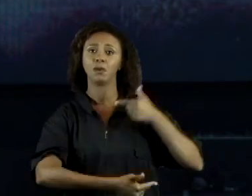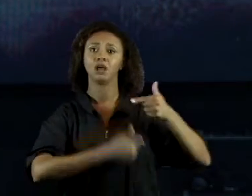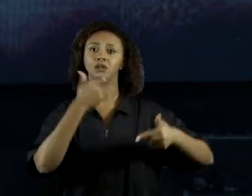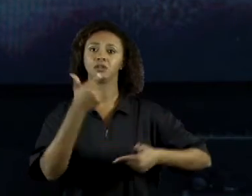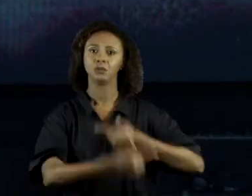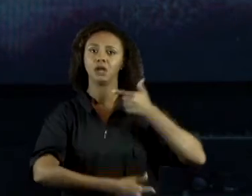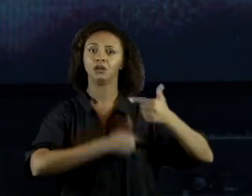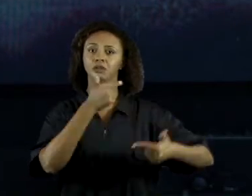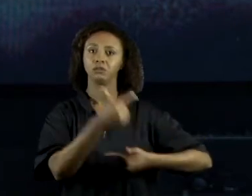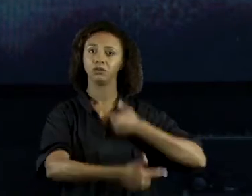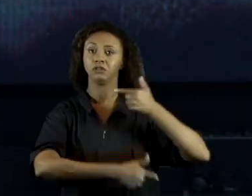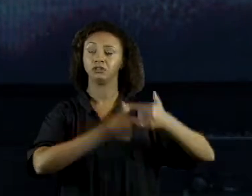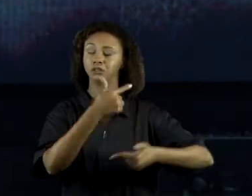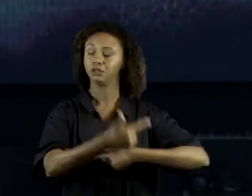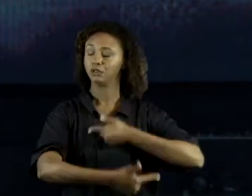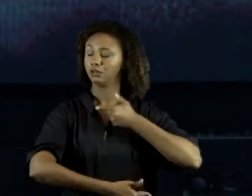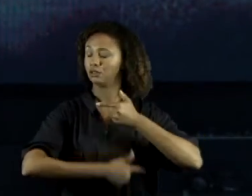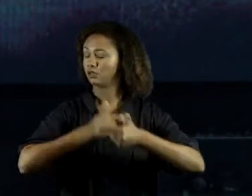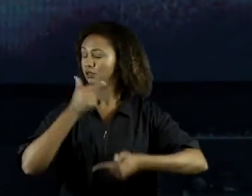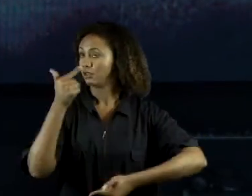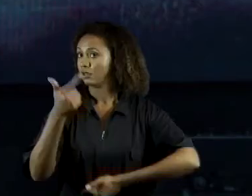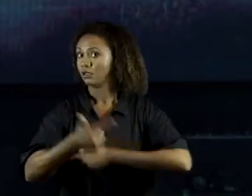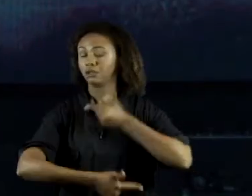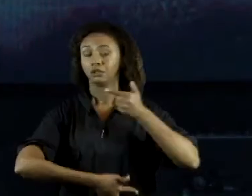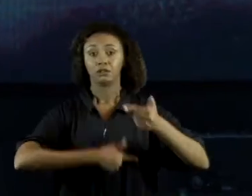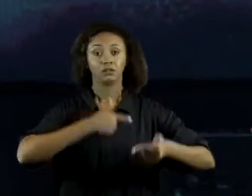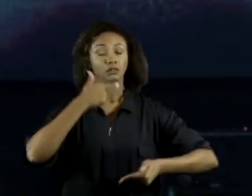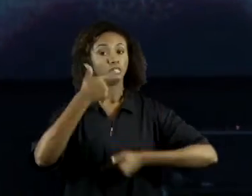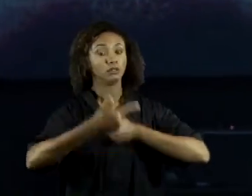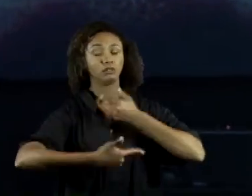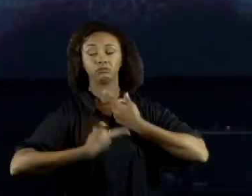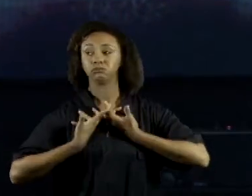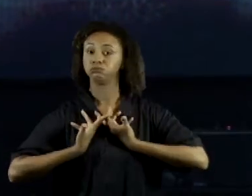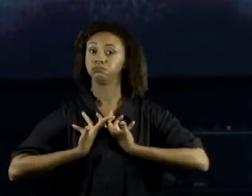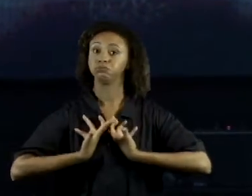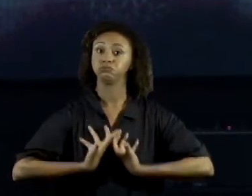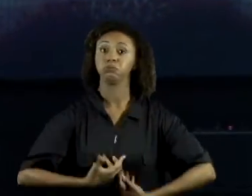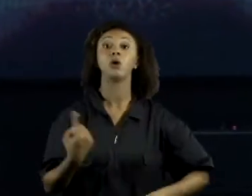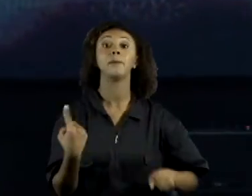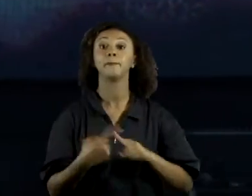é pesado. Porque a pessoa ganha e o diabo toma.